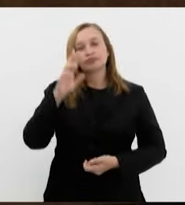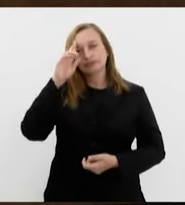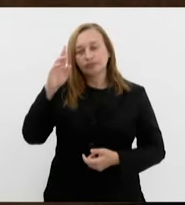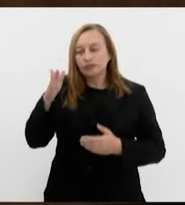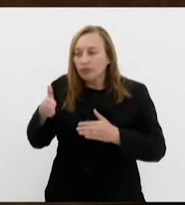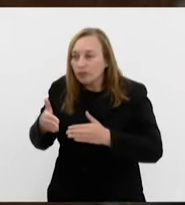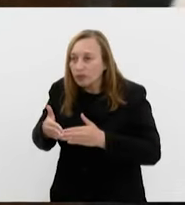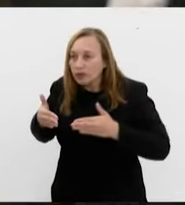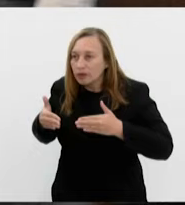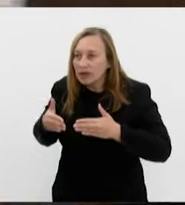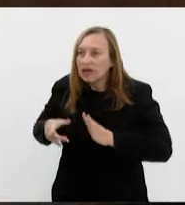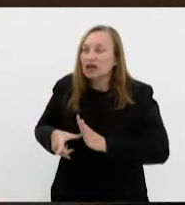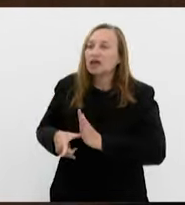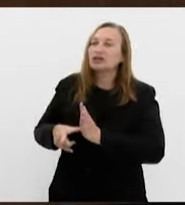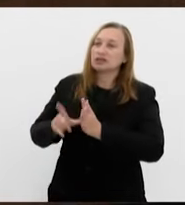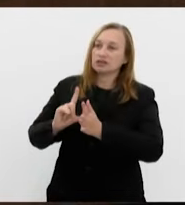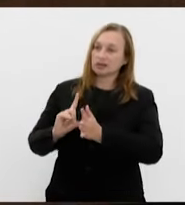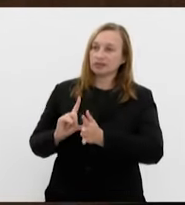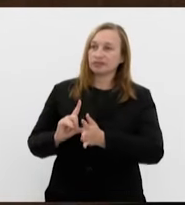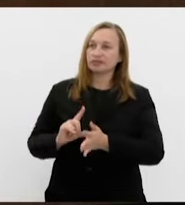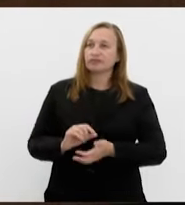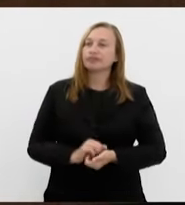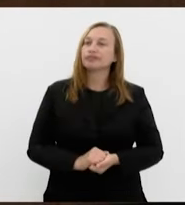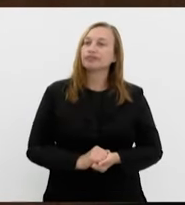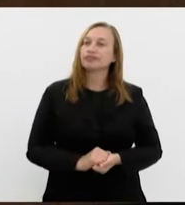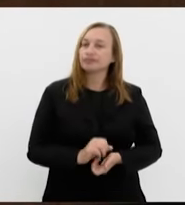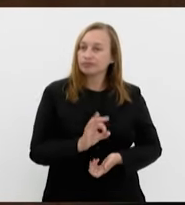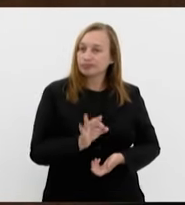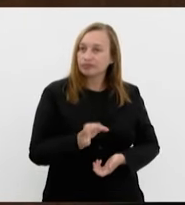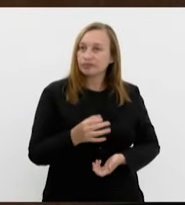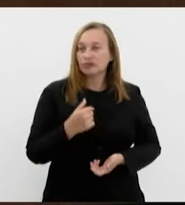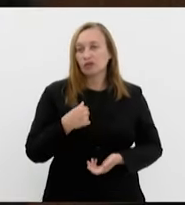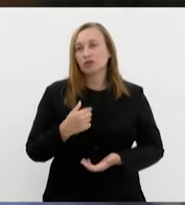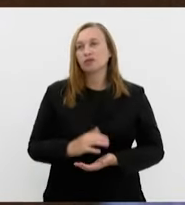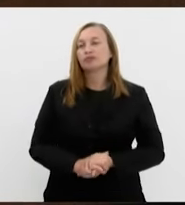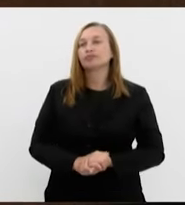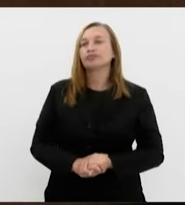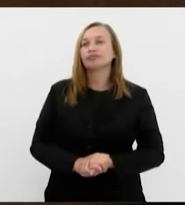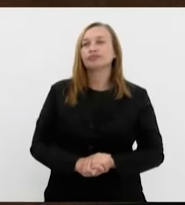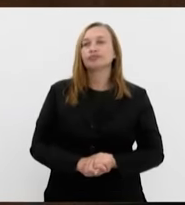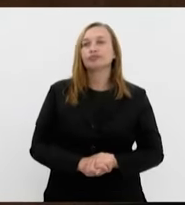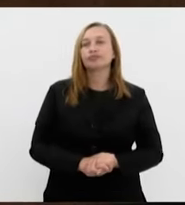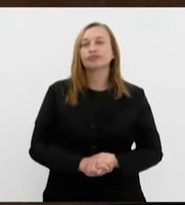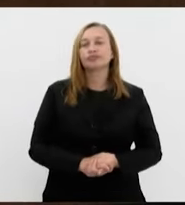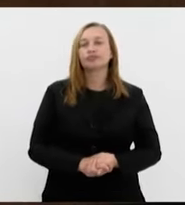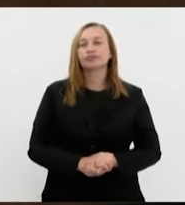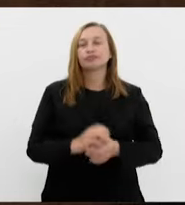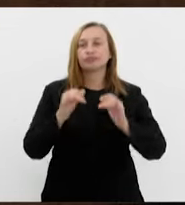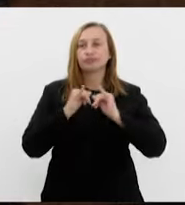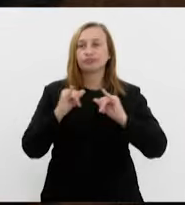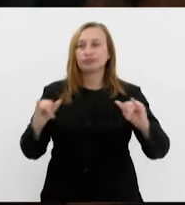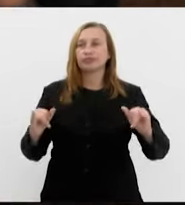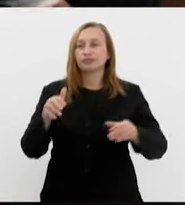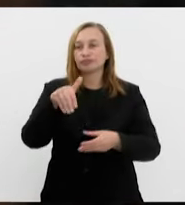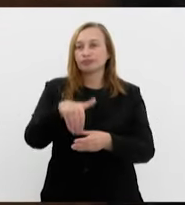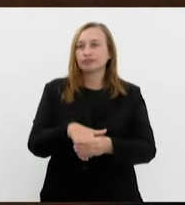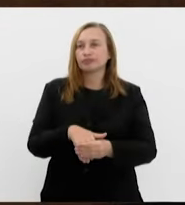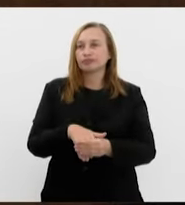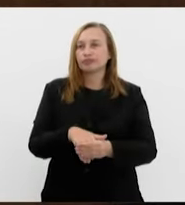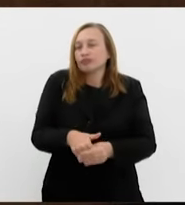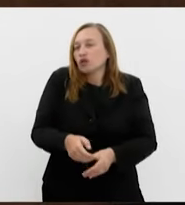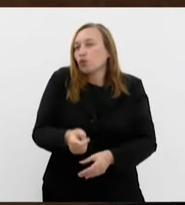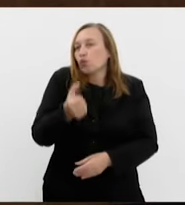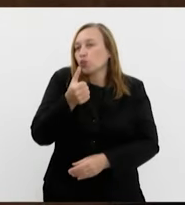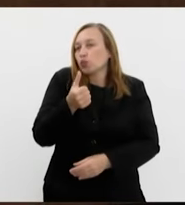permita, antes, claro, sou o autor, a declaração de voto é quase